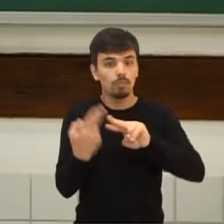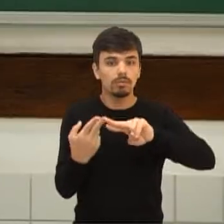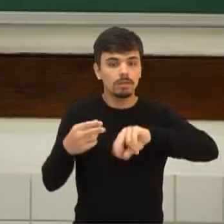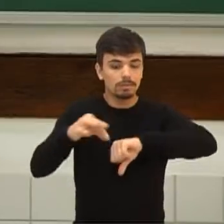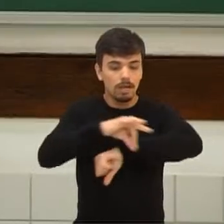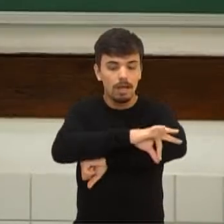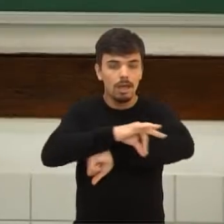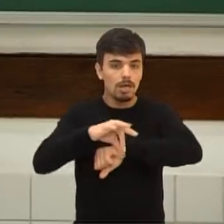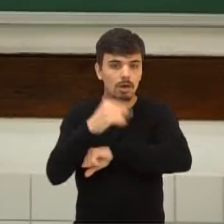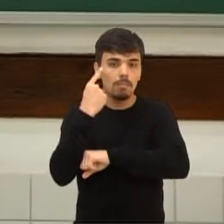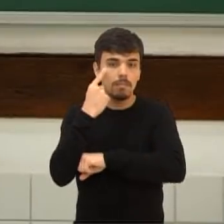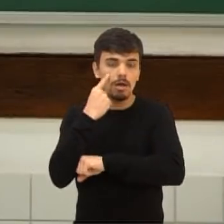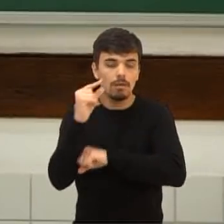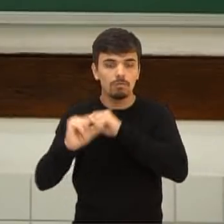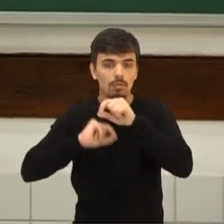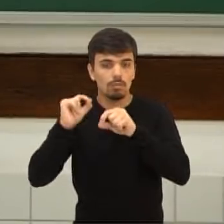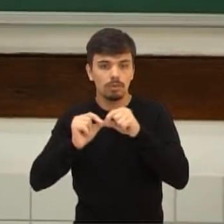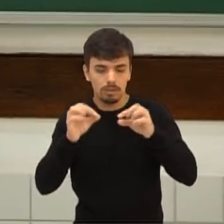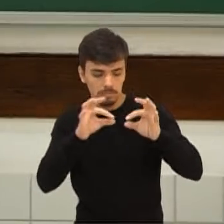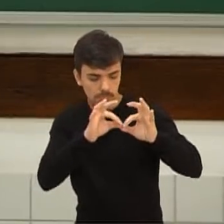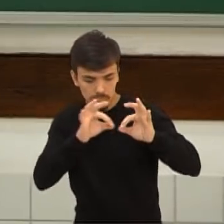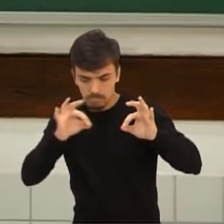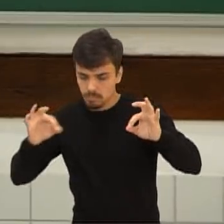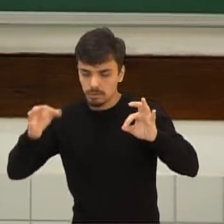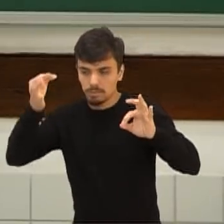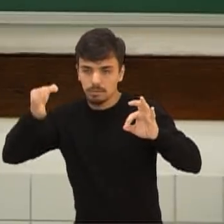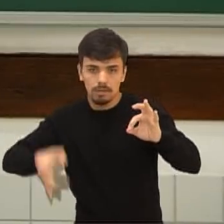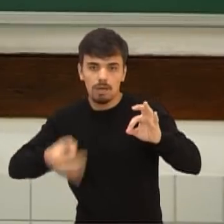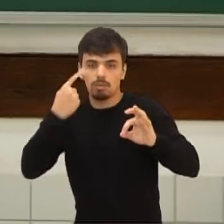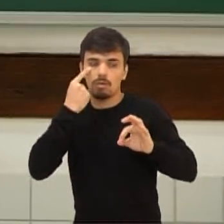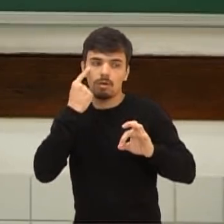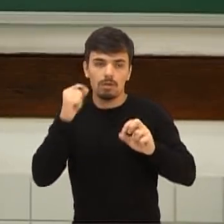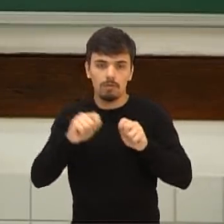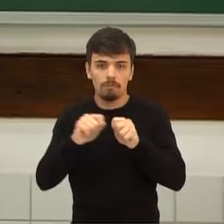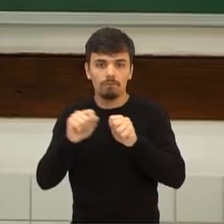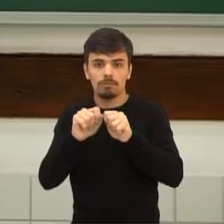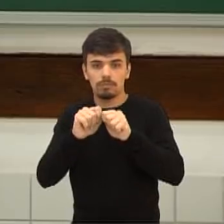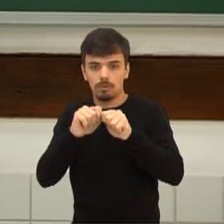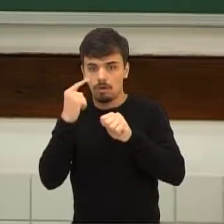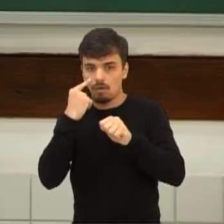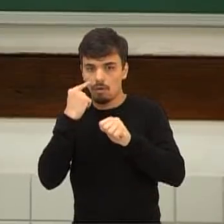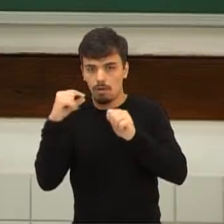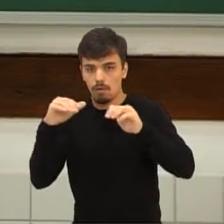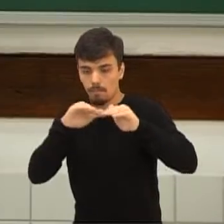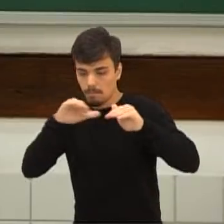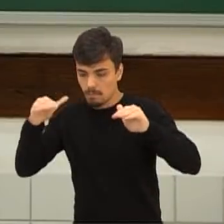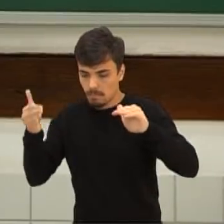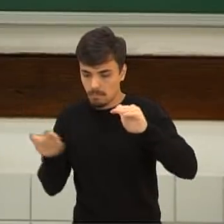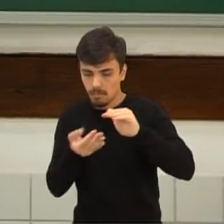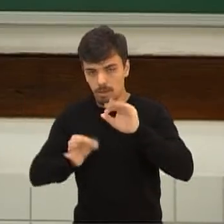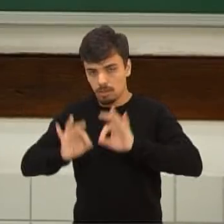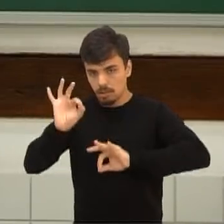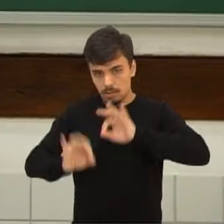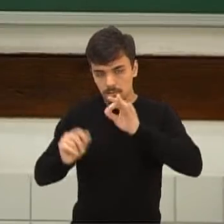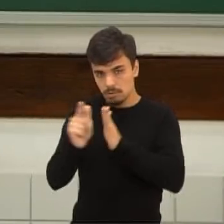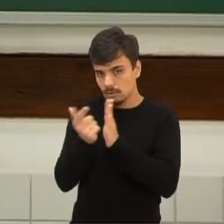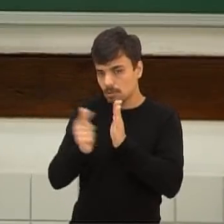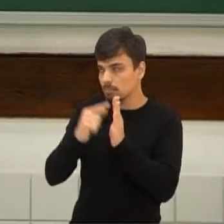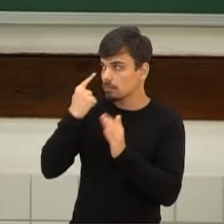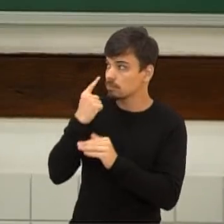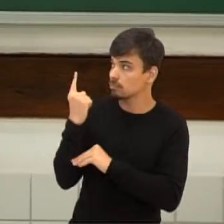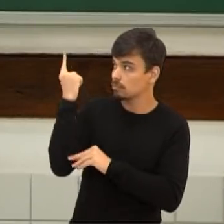o comprimento. Eu fiz aqui, ó, nesta planificação para vocês observarem. Então, aqui nós vamos